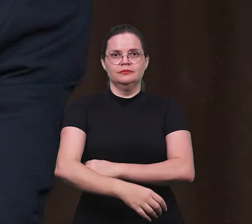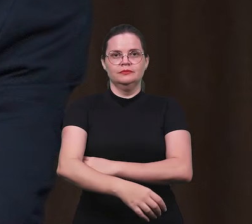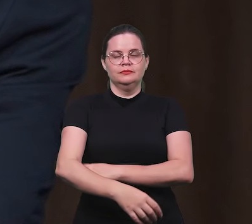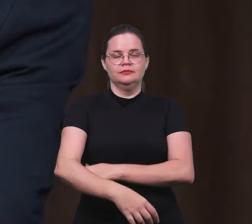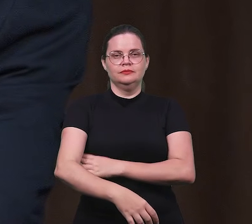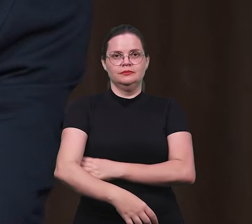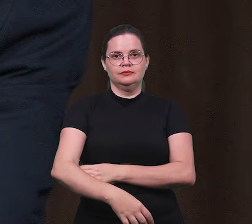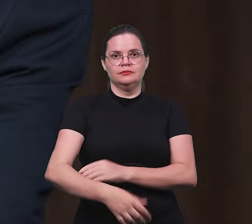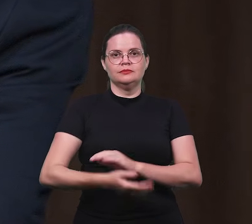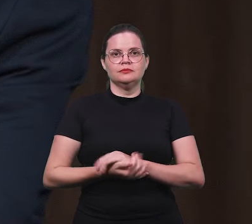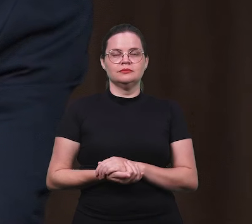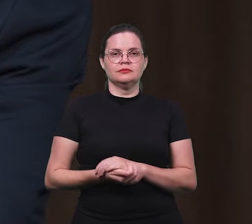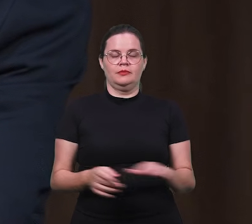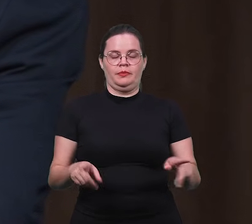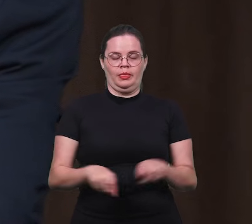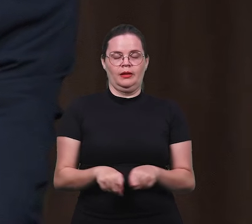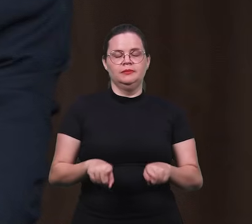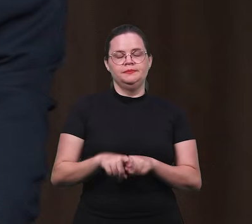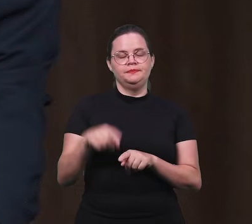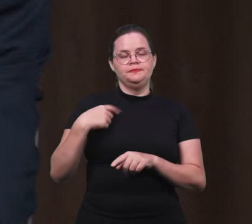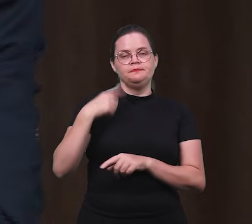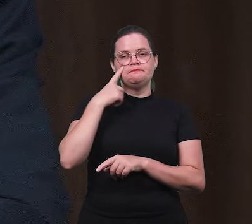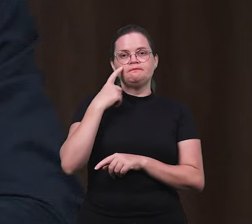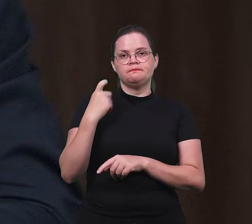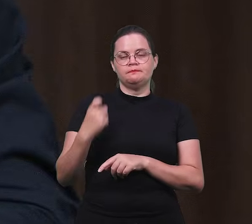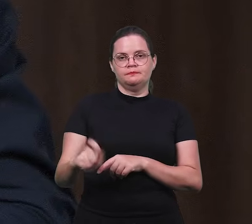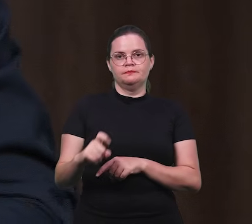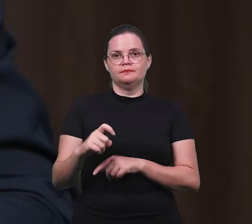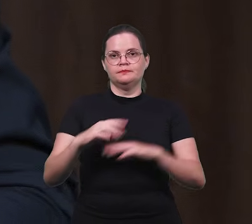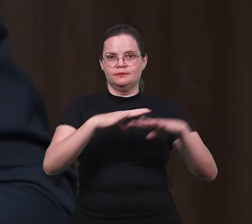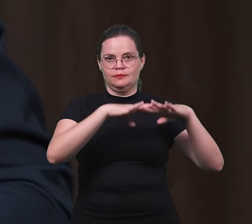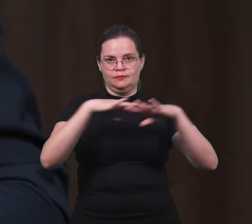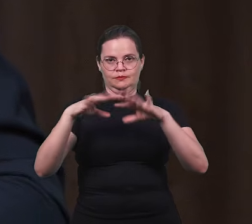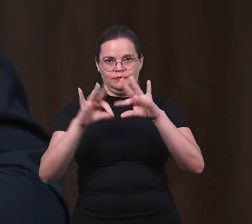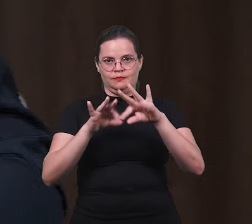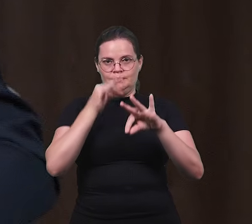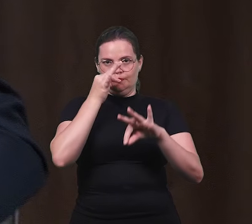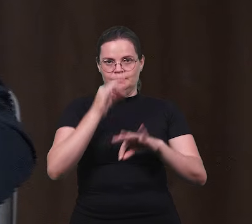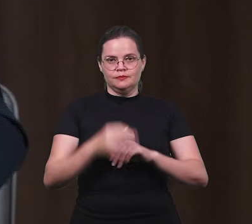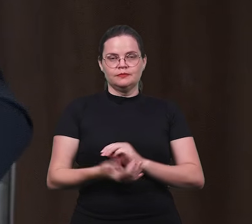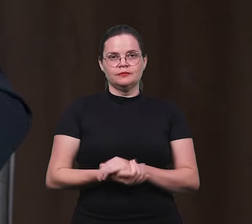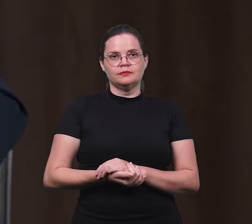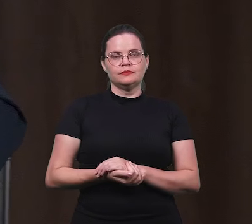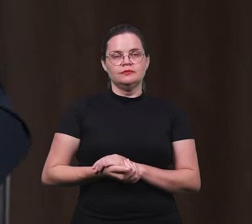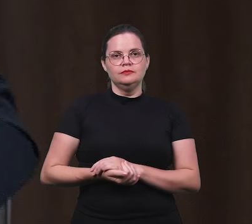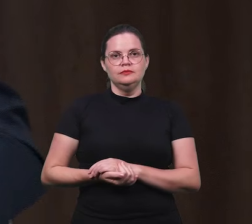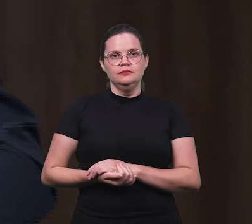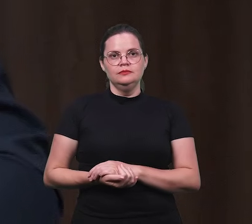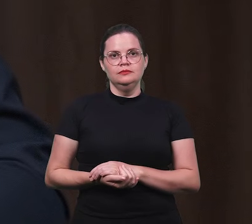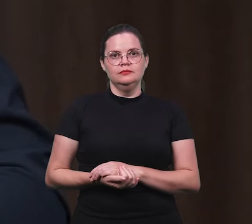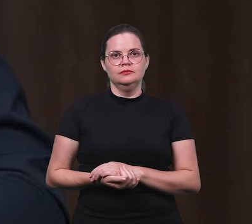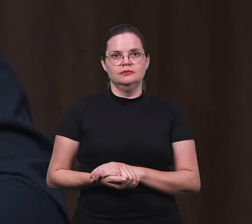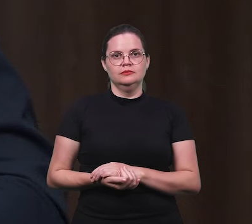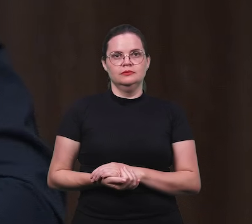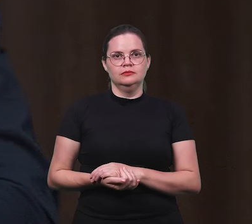desfrutar disso tudo, né? Há uma coisa muito interessante na videira, Guilherme, e aí eu acho que é uma coisa que